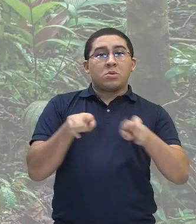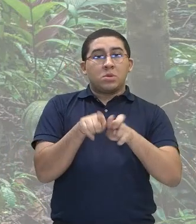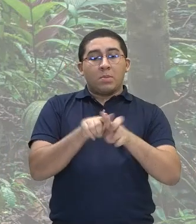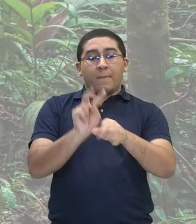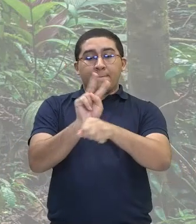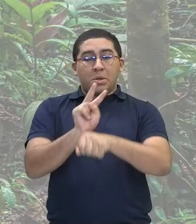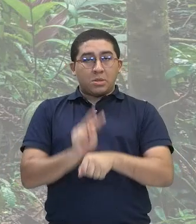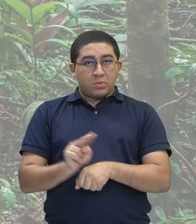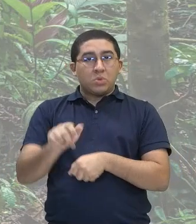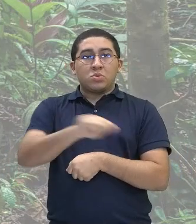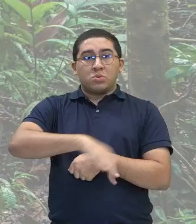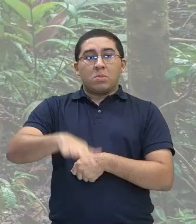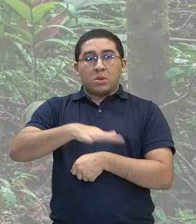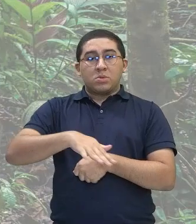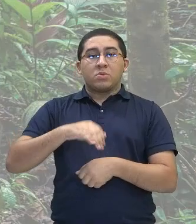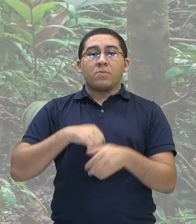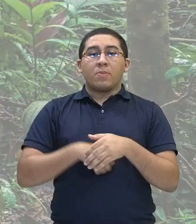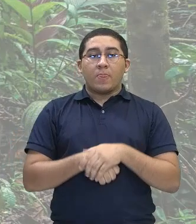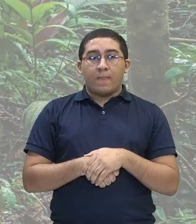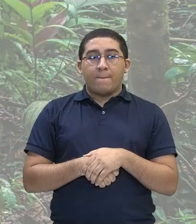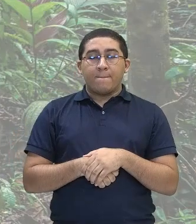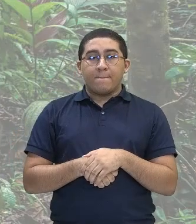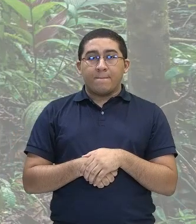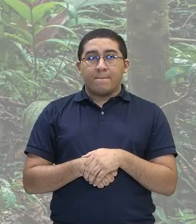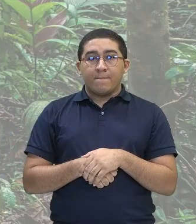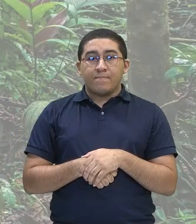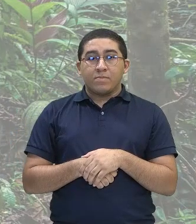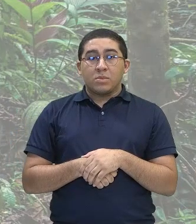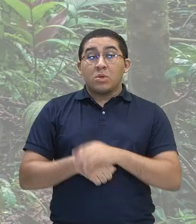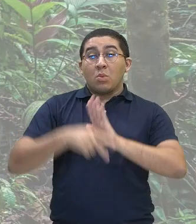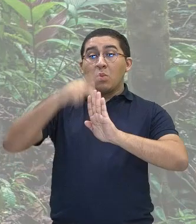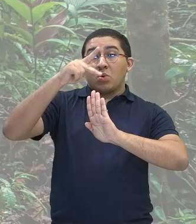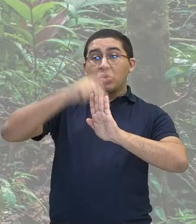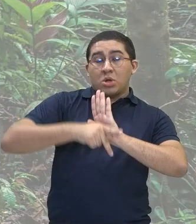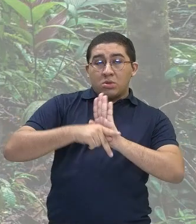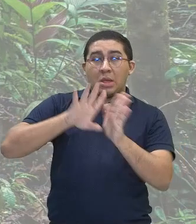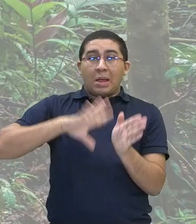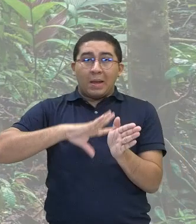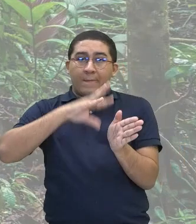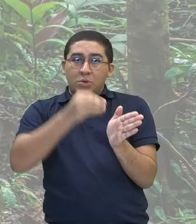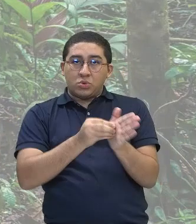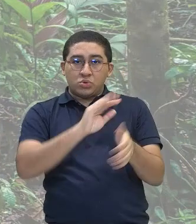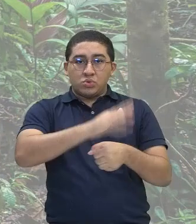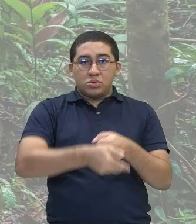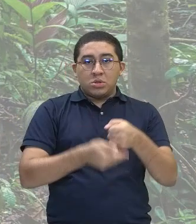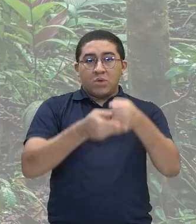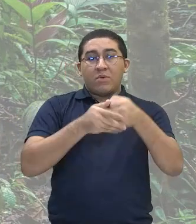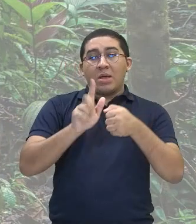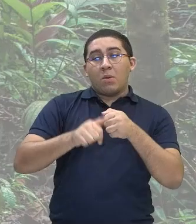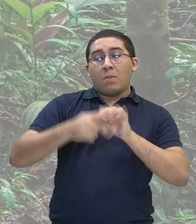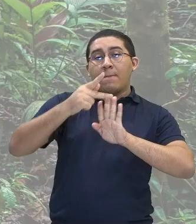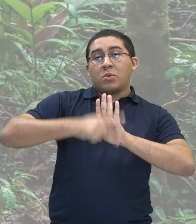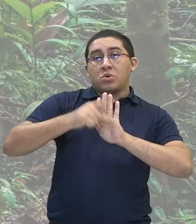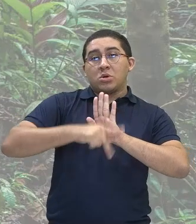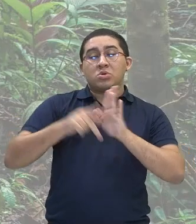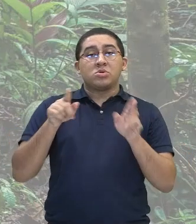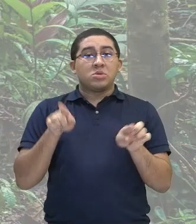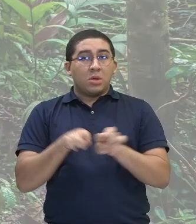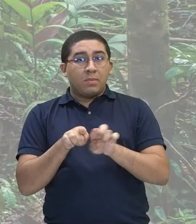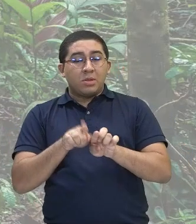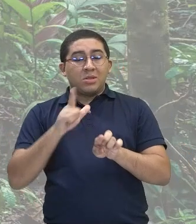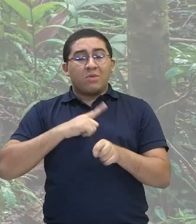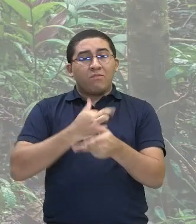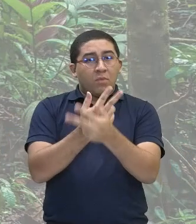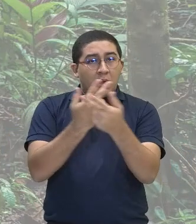preservação ambiental. Agora, gente, o Plano Amazônia Sustentável, né, ele vai propor aí um conjunto de diretrizes, né, para